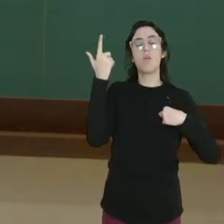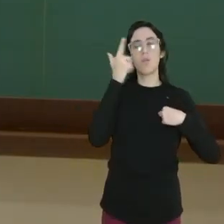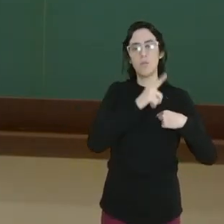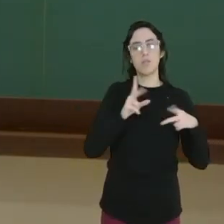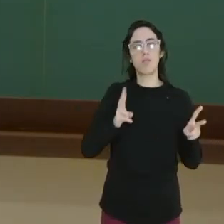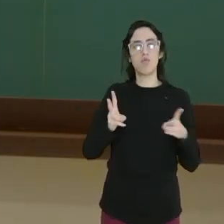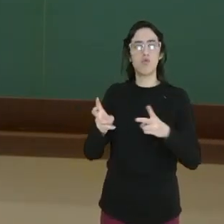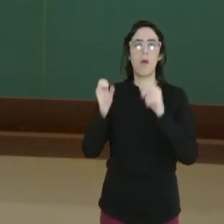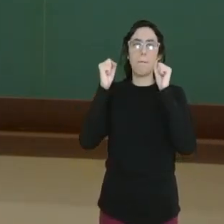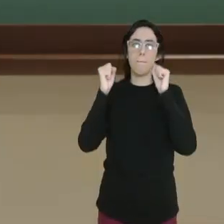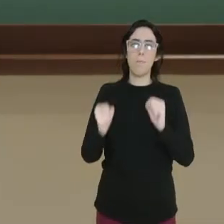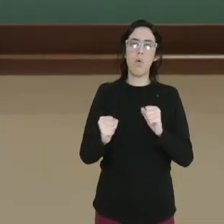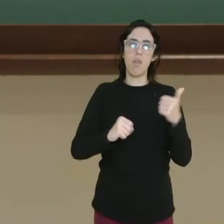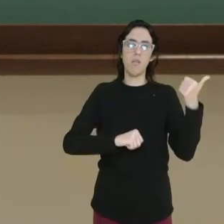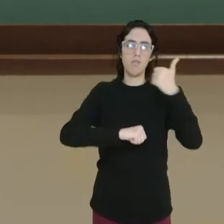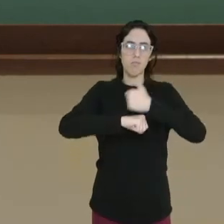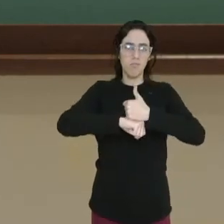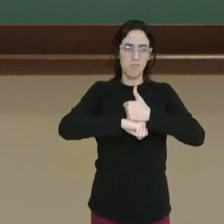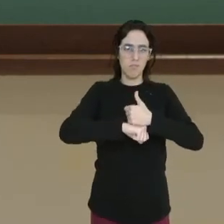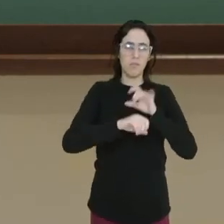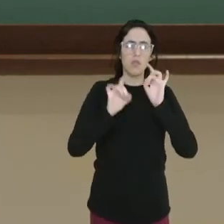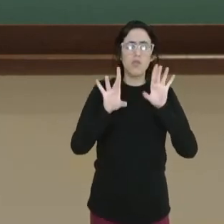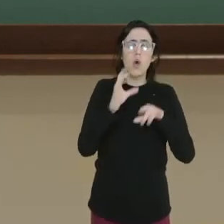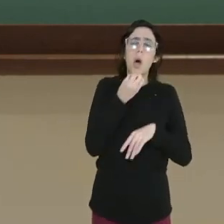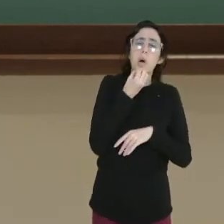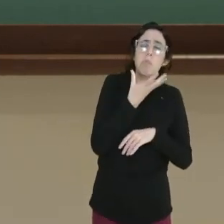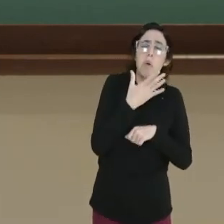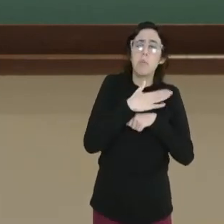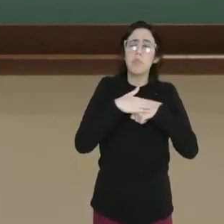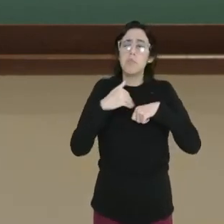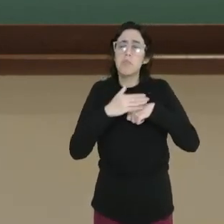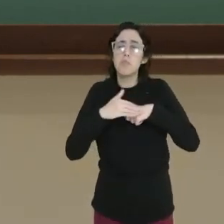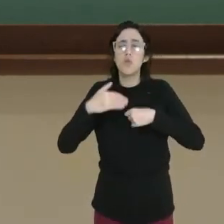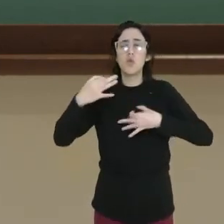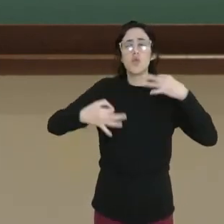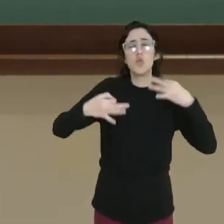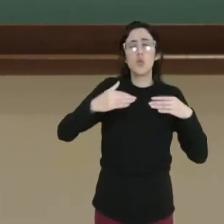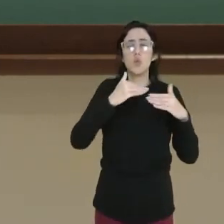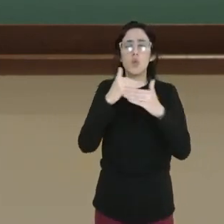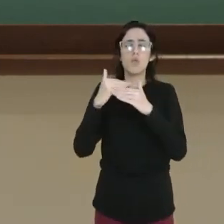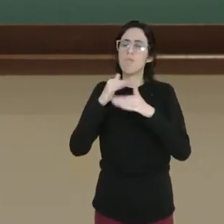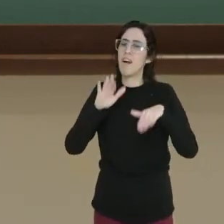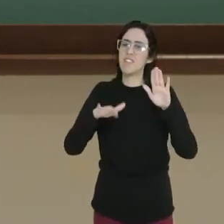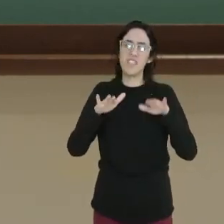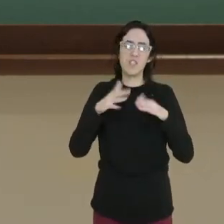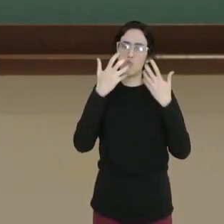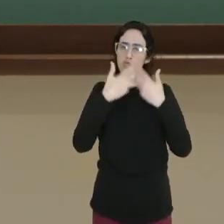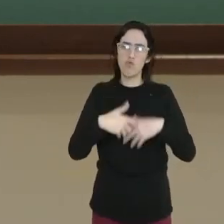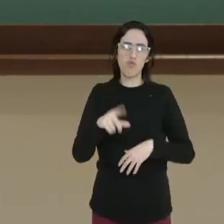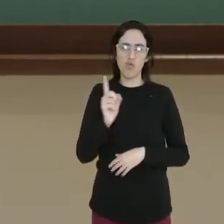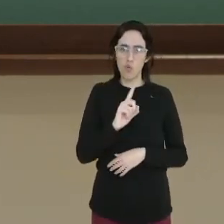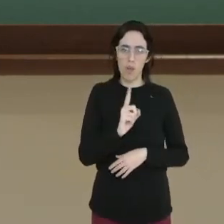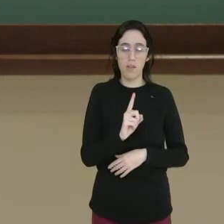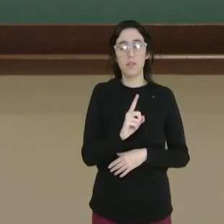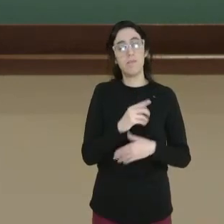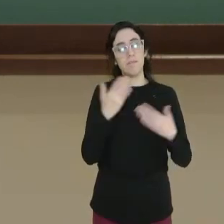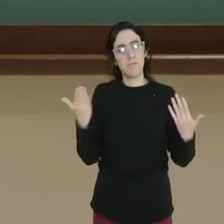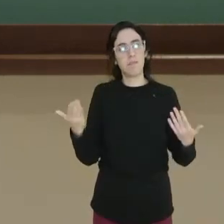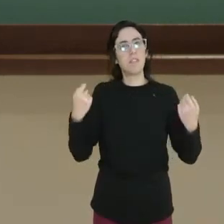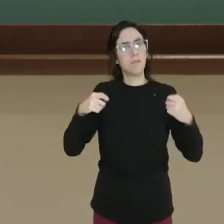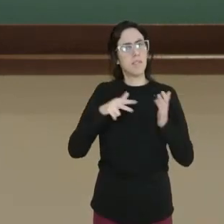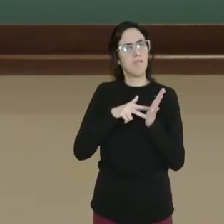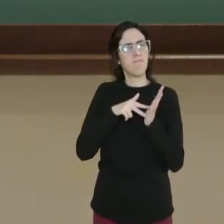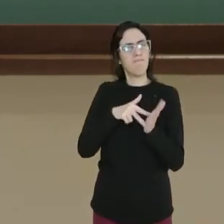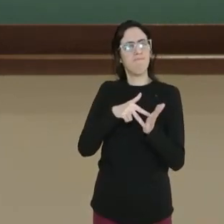próprio poder, tá? Ser apenas bonzinho, ser apenas justo, às vezes não dá certo. Então, com um pé no chão,